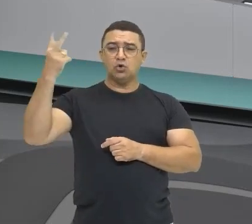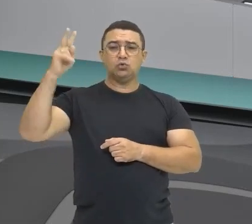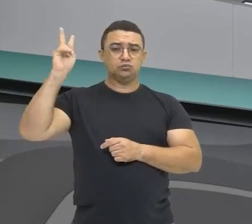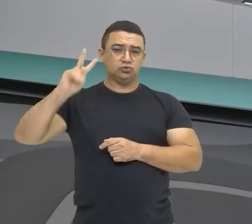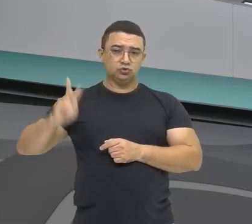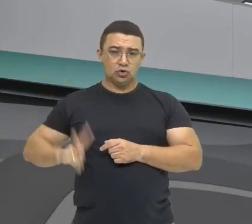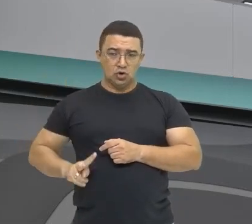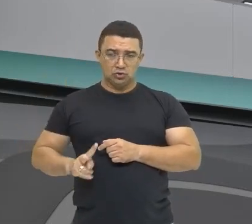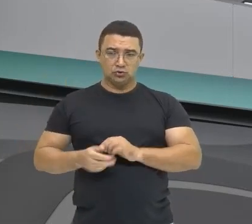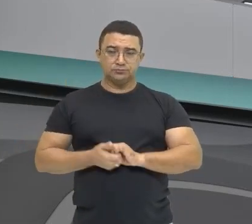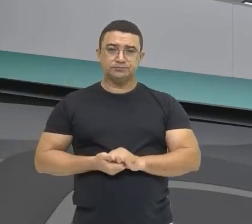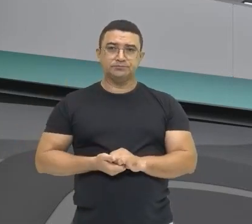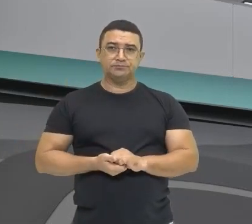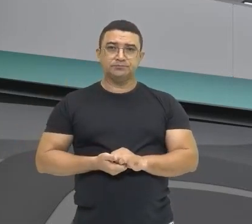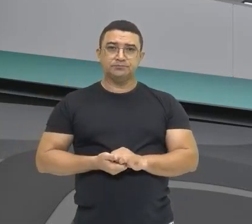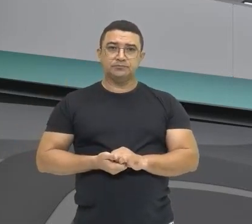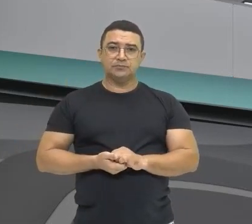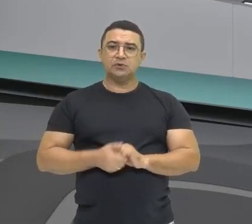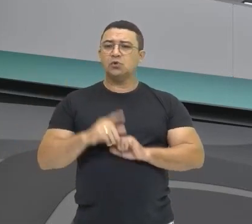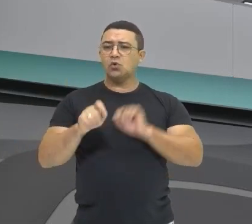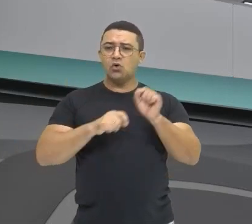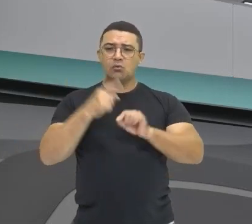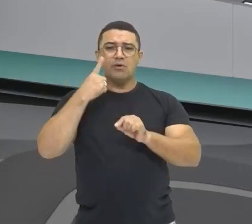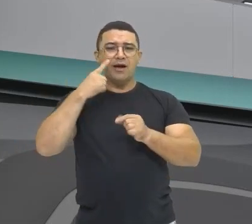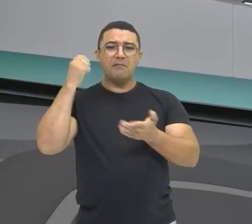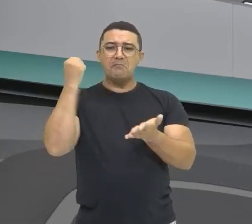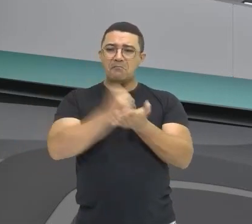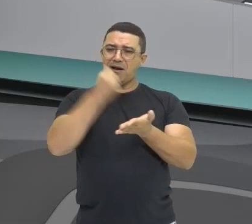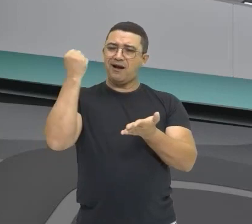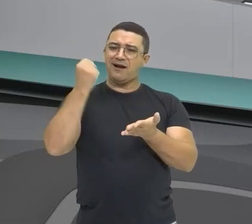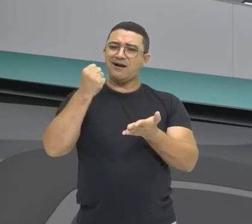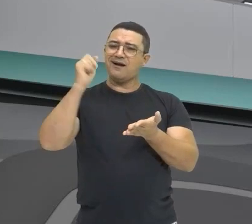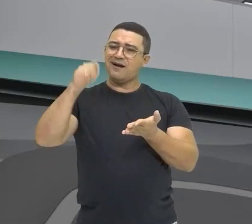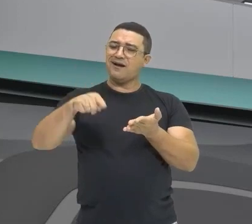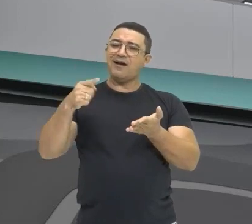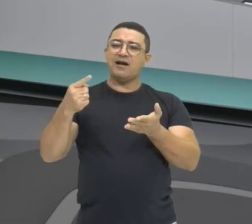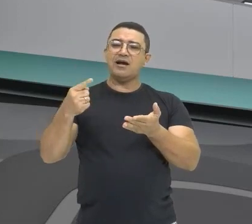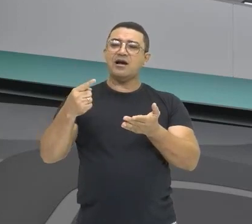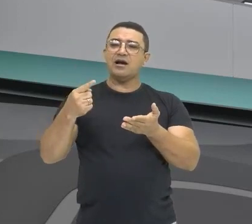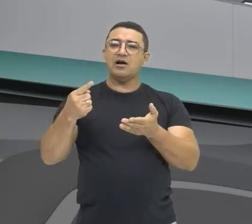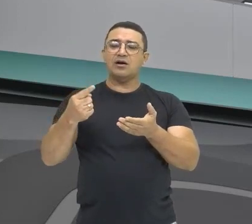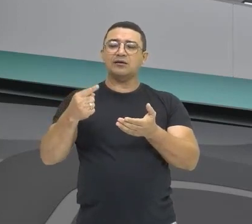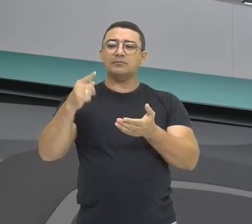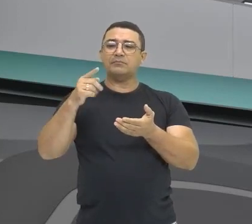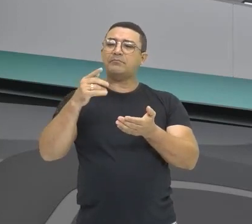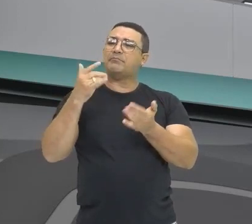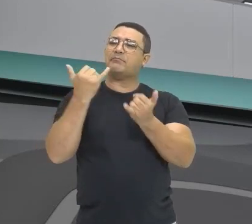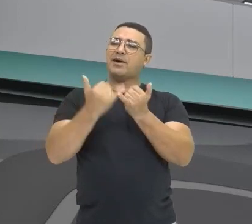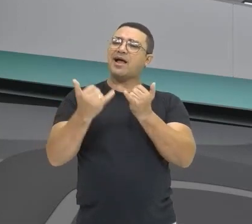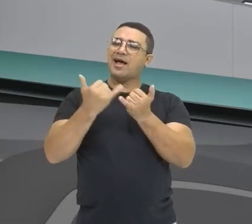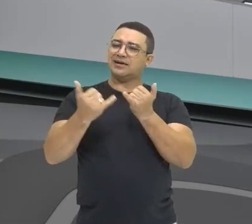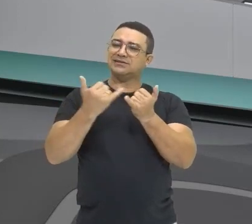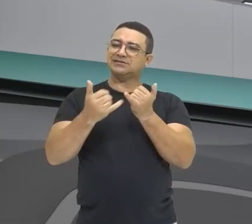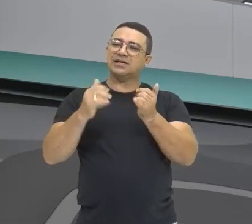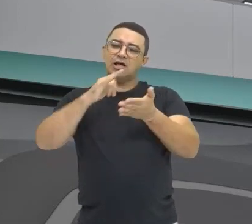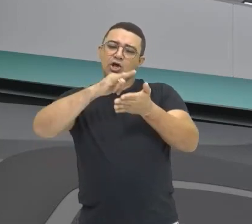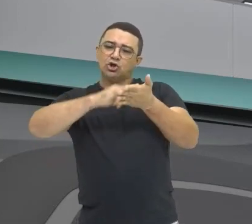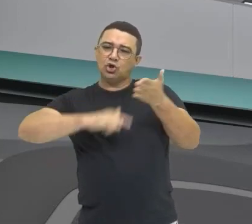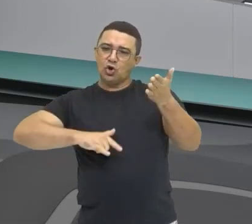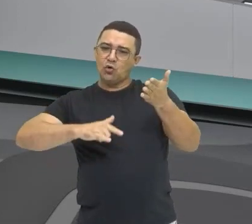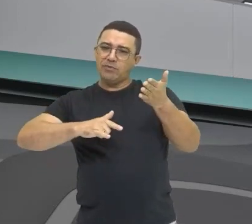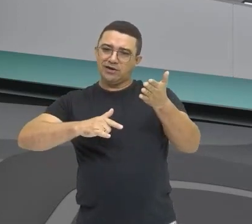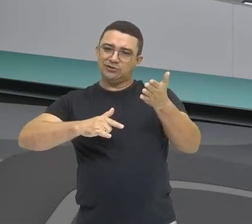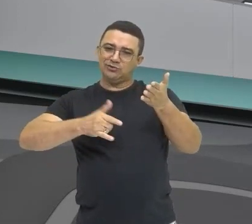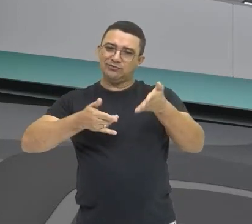histórico de registrar, é tido, é considerado como a certidão de nascimento, né, do Brasil,